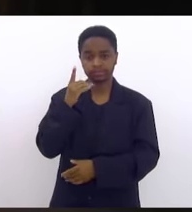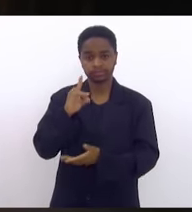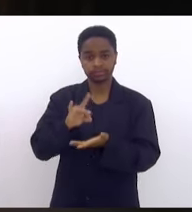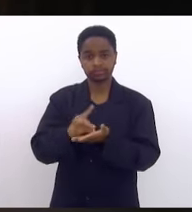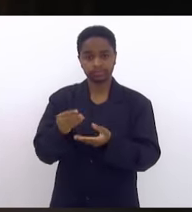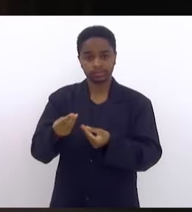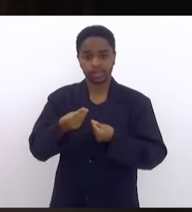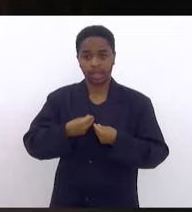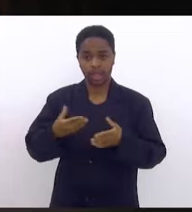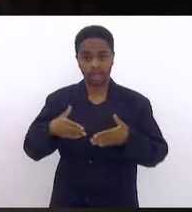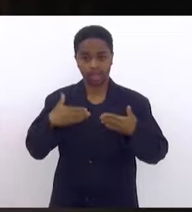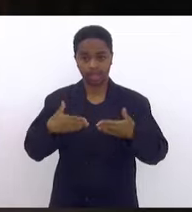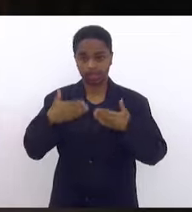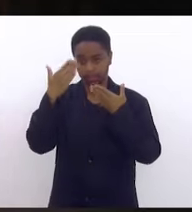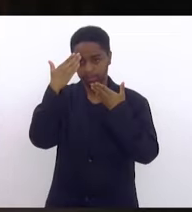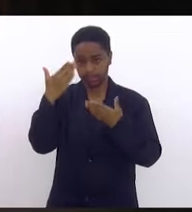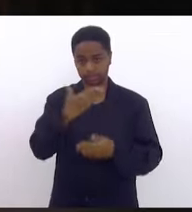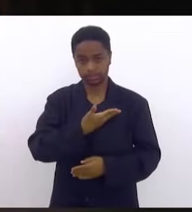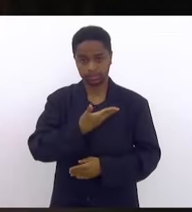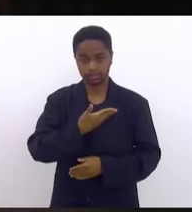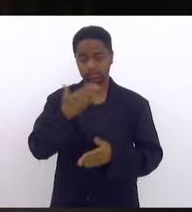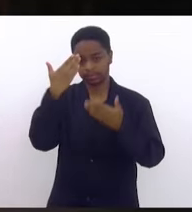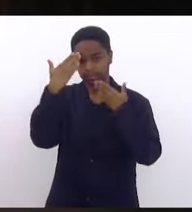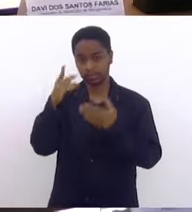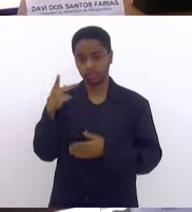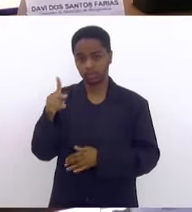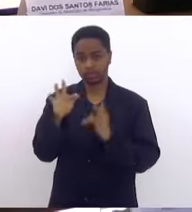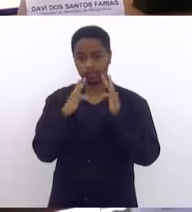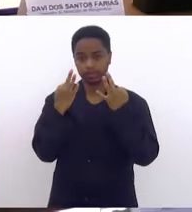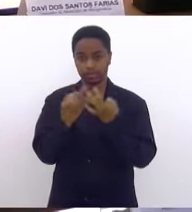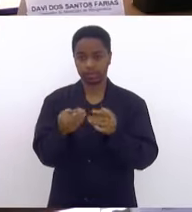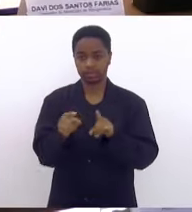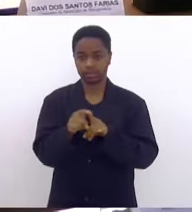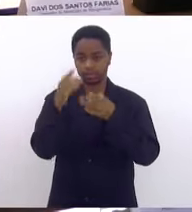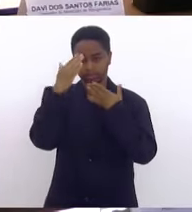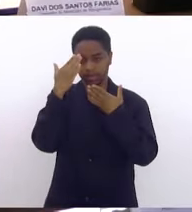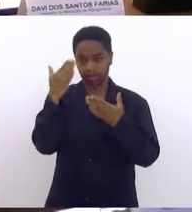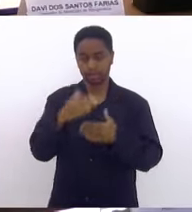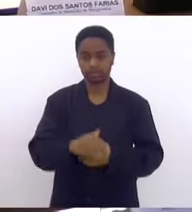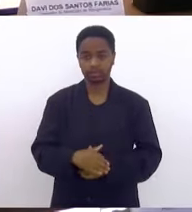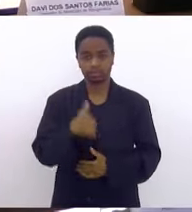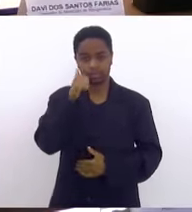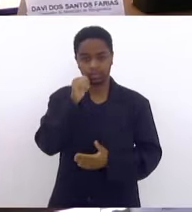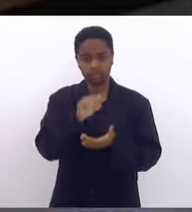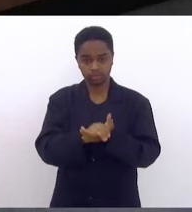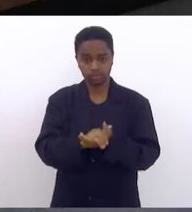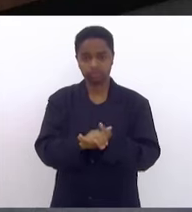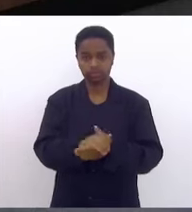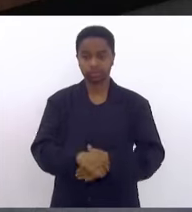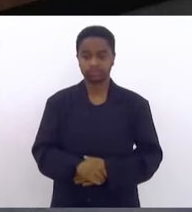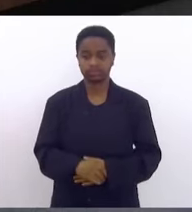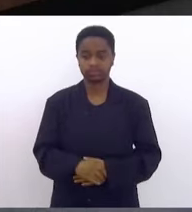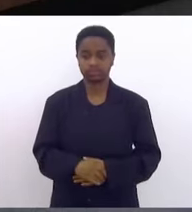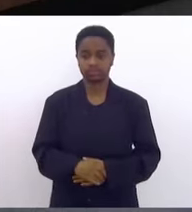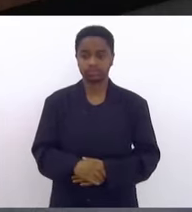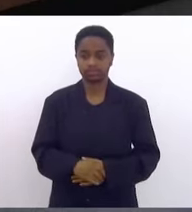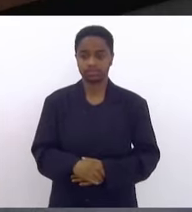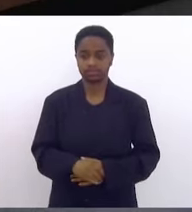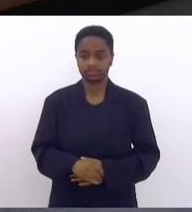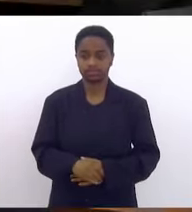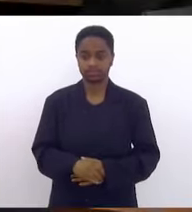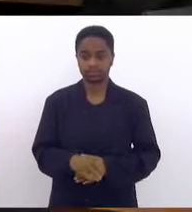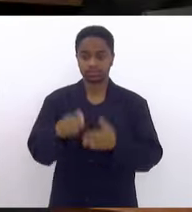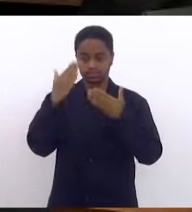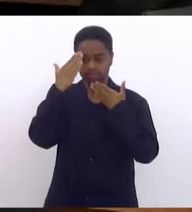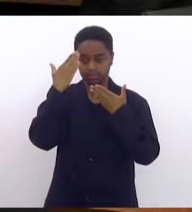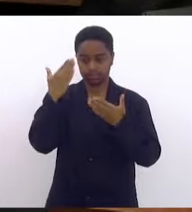dar alegria. Muito obrigado, meu amigo. Obrigado a toda a sua família aí. Muito obrigado. Muito obrigado, minha esposa. Obrigado, meu filho. Obrigado,